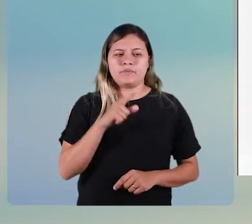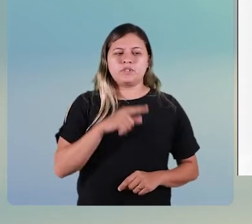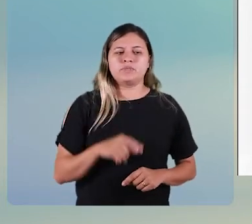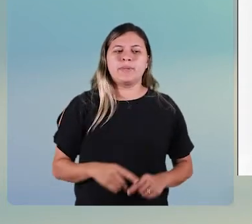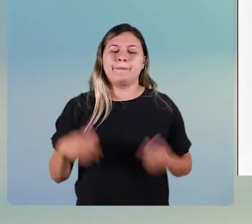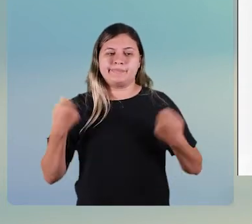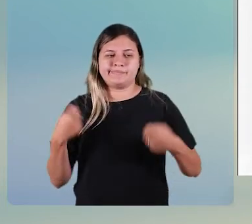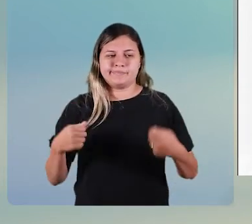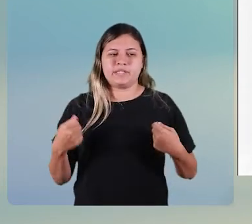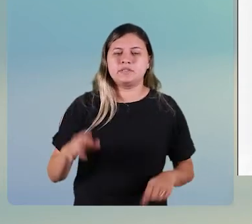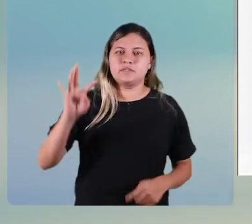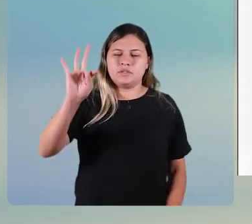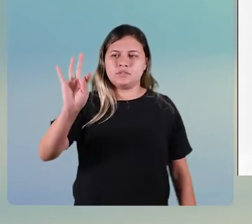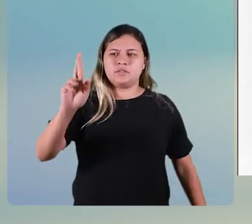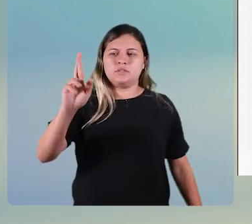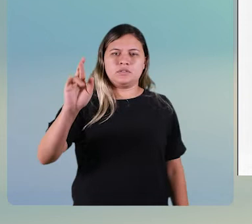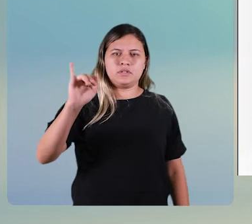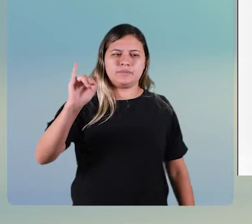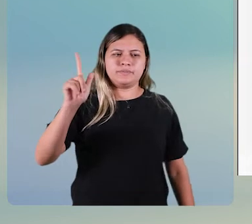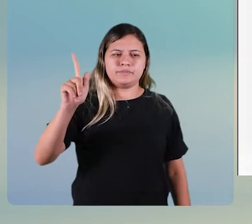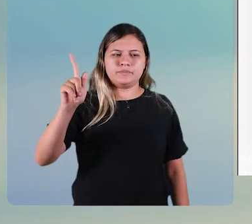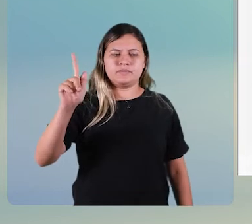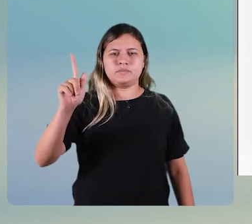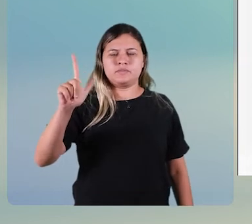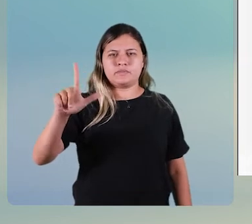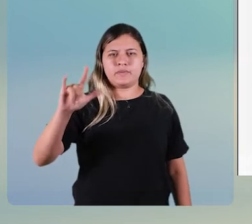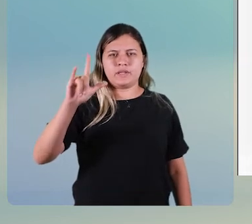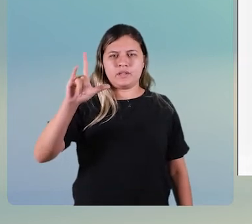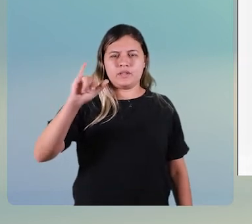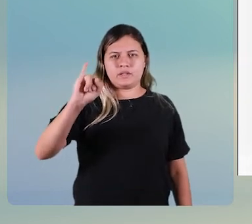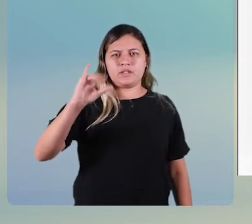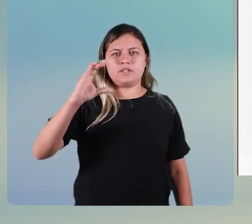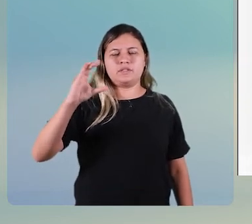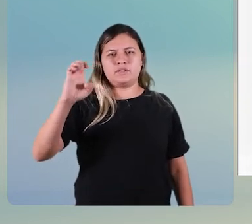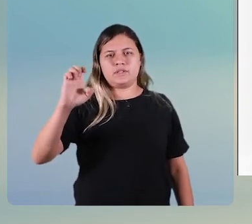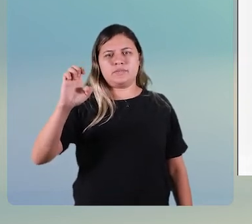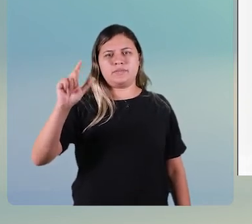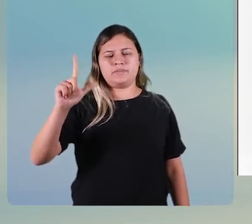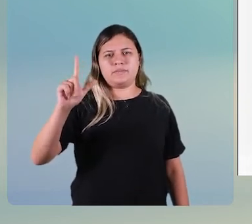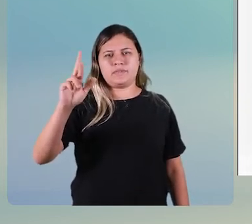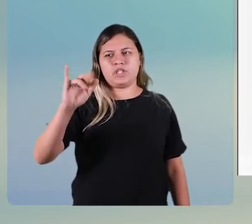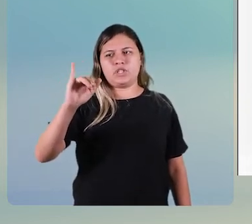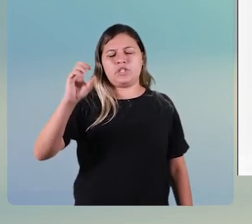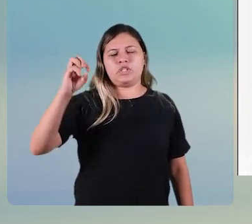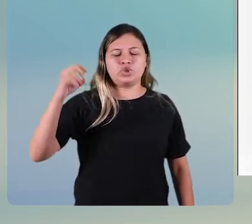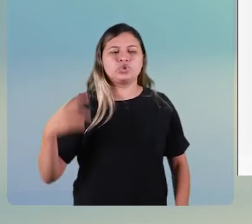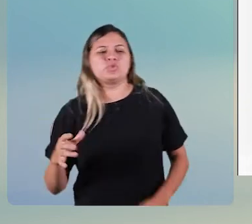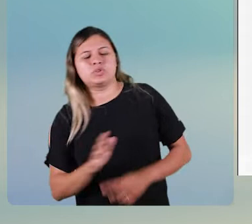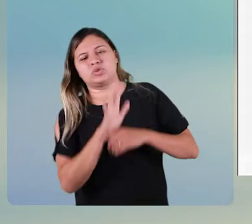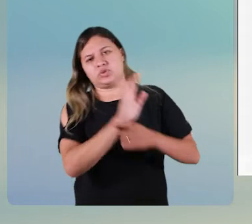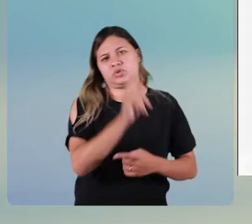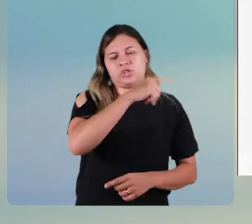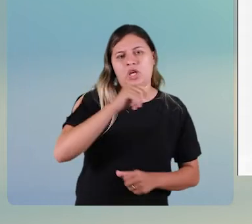um triglicerídeo, tá? O que é um triglicerídeo? É um ácido graxo de cadeia longa, tá? Que vai reagir com